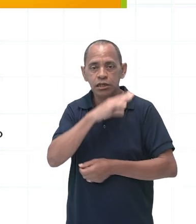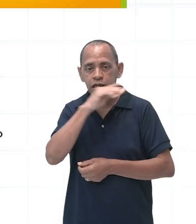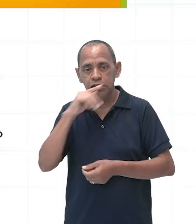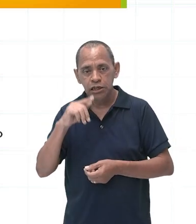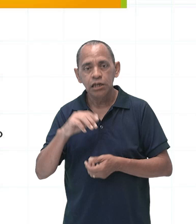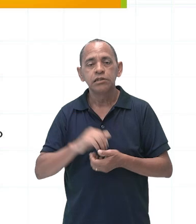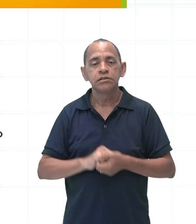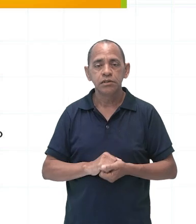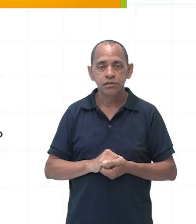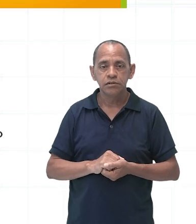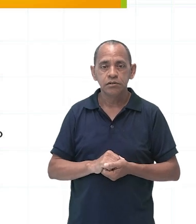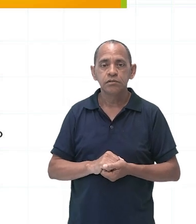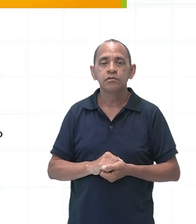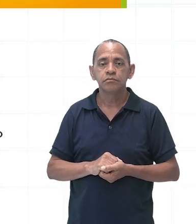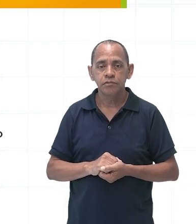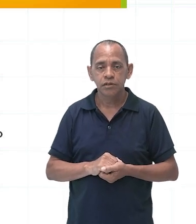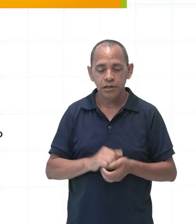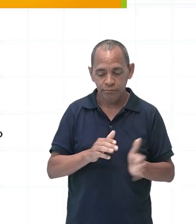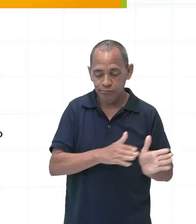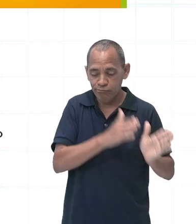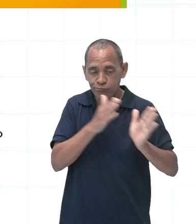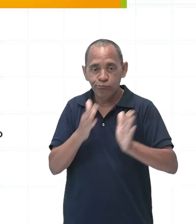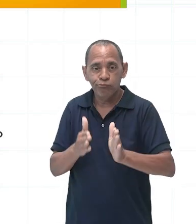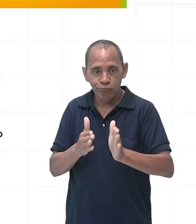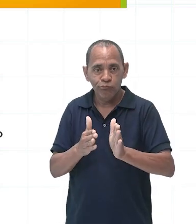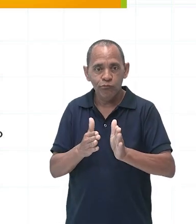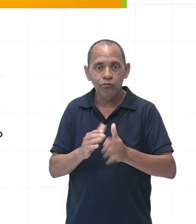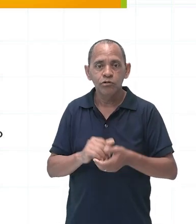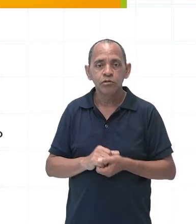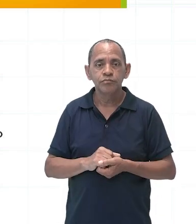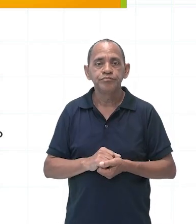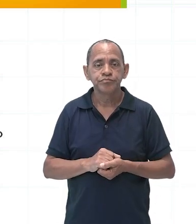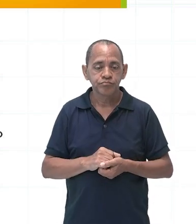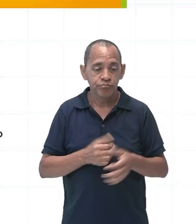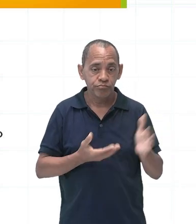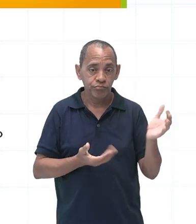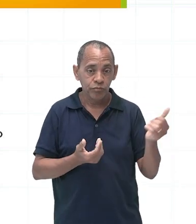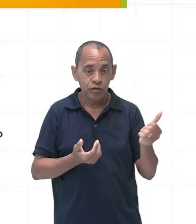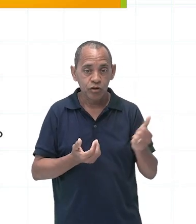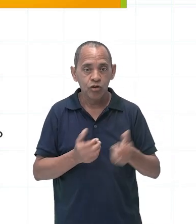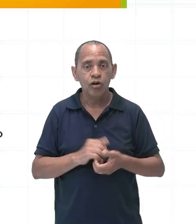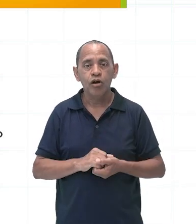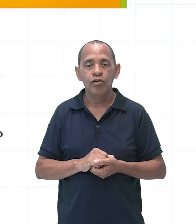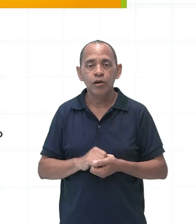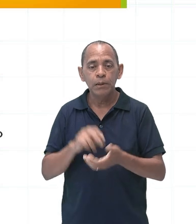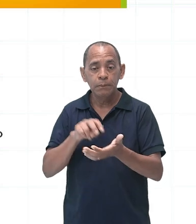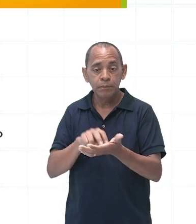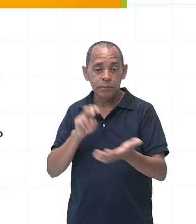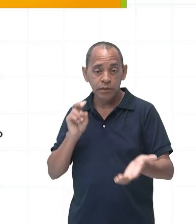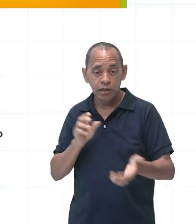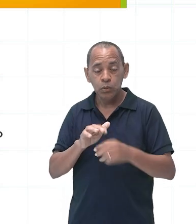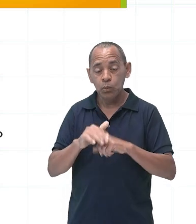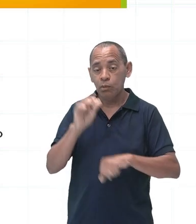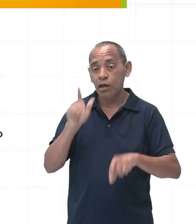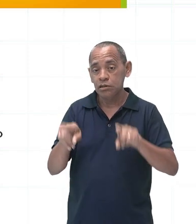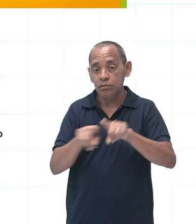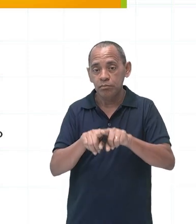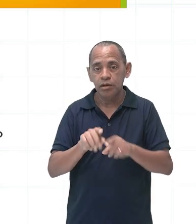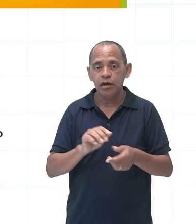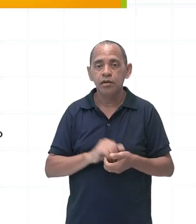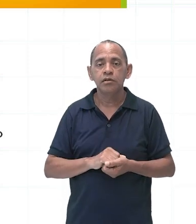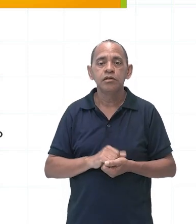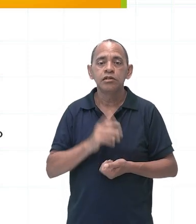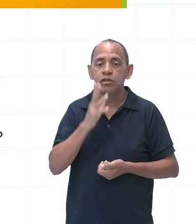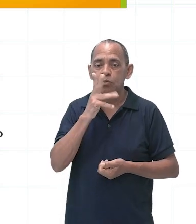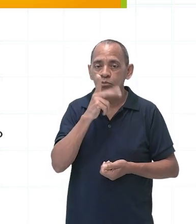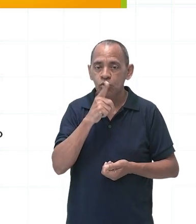que entram para a sua adolescência, biologicamente falando, mais cedo, algumas um pouco mais tarde, mas aqui,